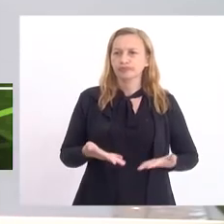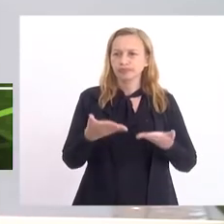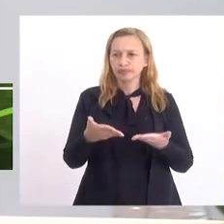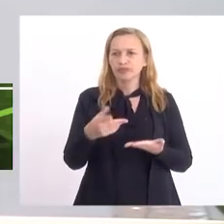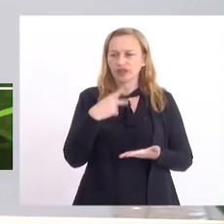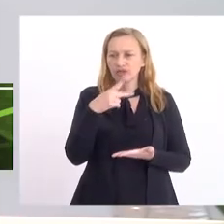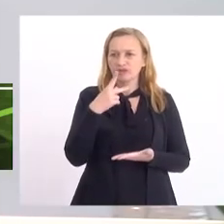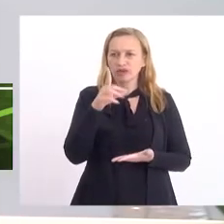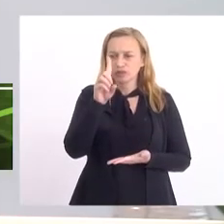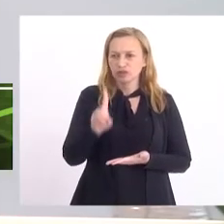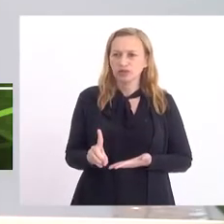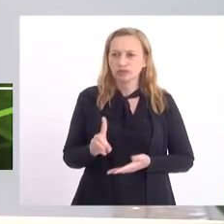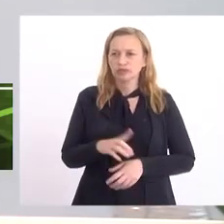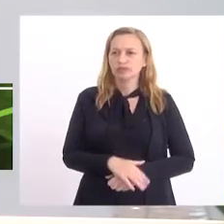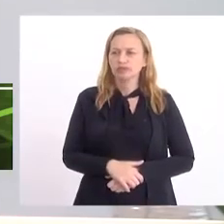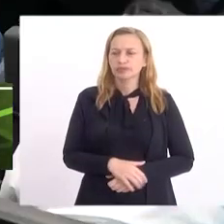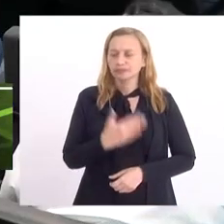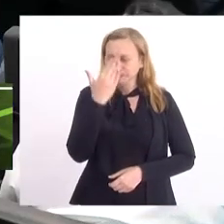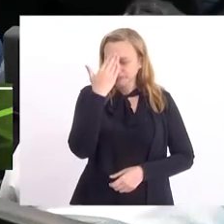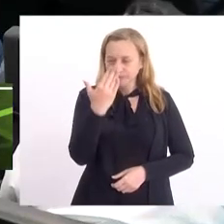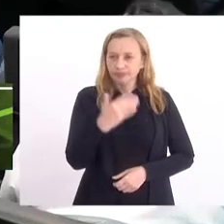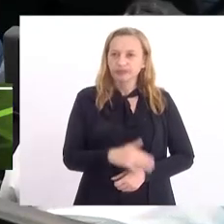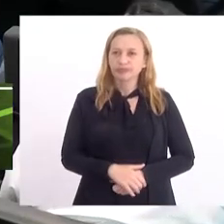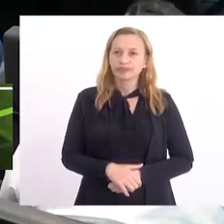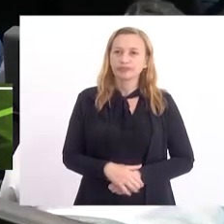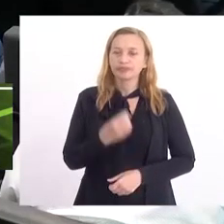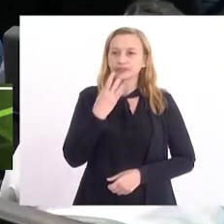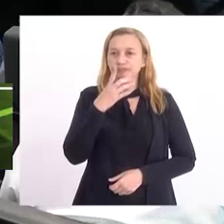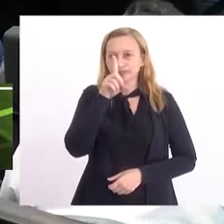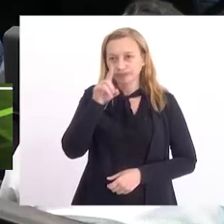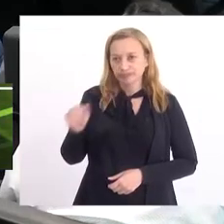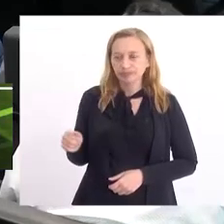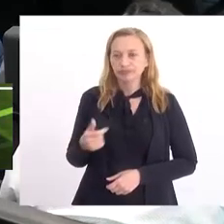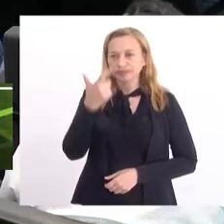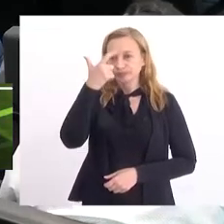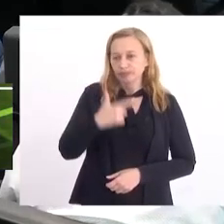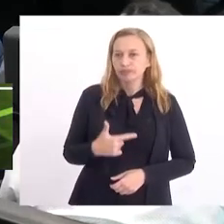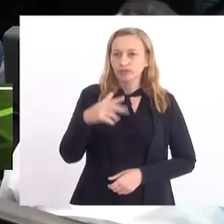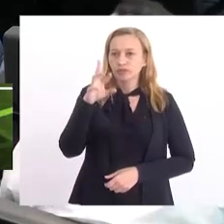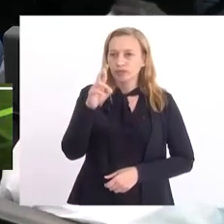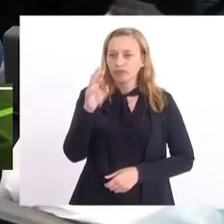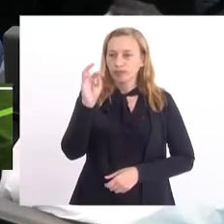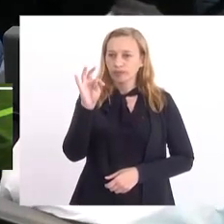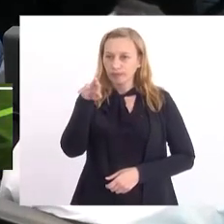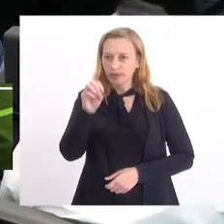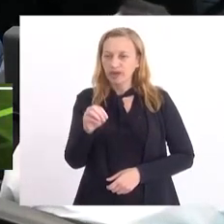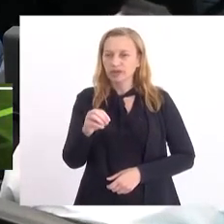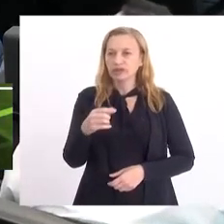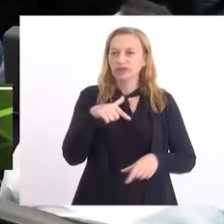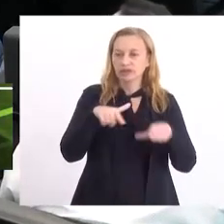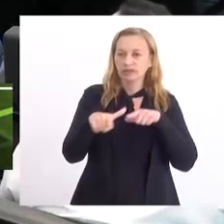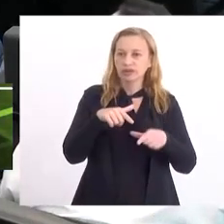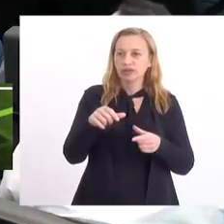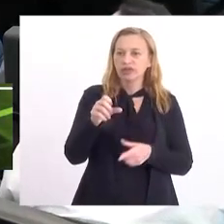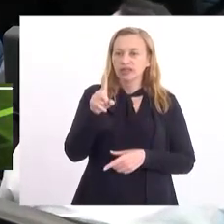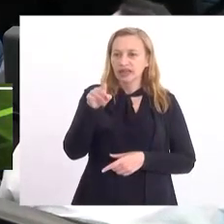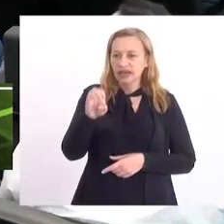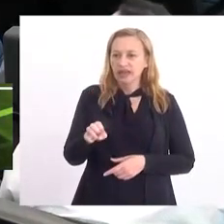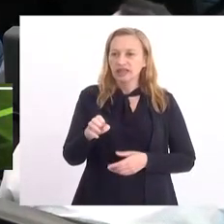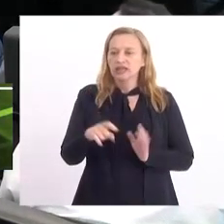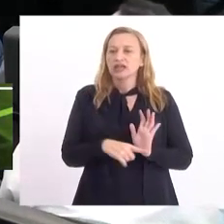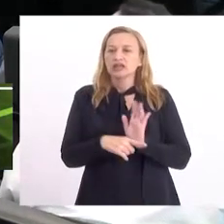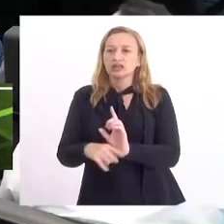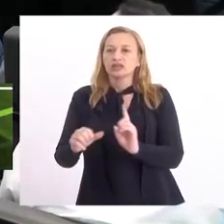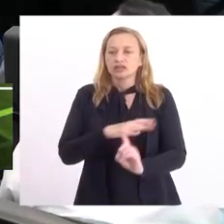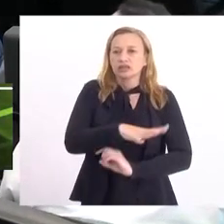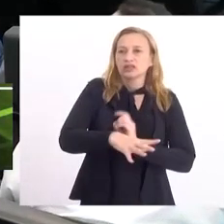o diretor. Obrigada. Bom dia, eu sou a Roberta, trabalhava no Degazi, sou assistente social, então eu queria falar um pouco